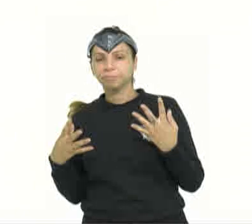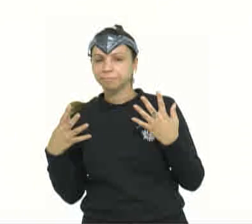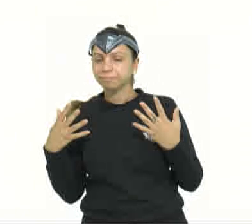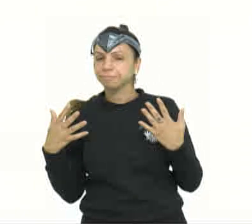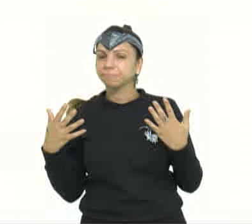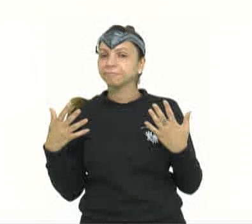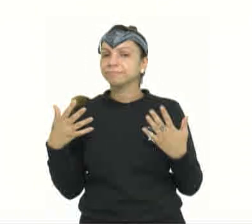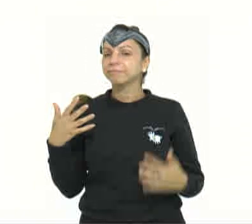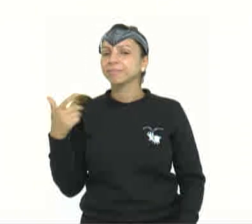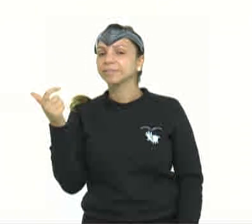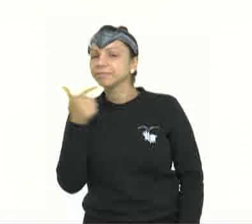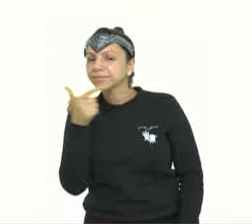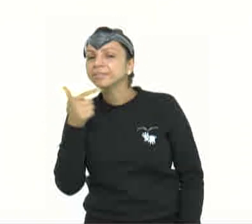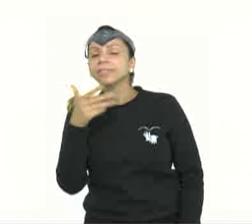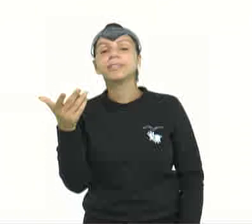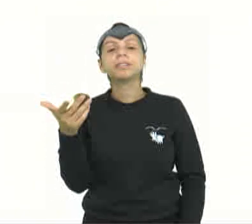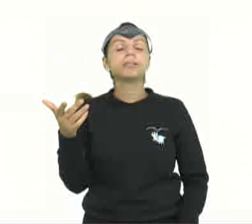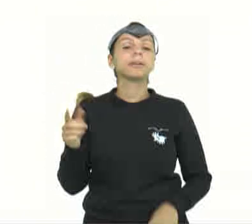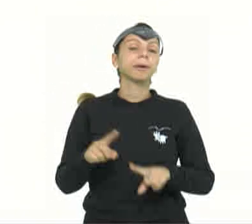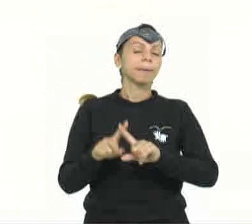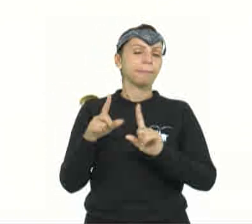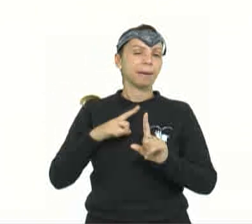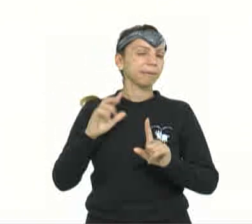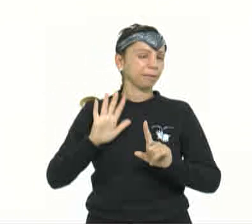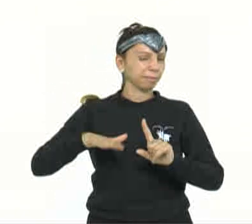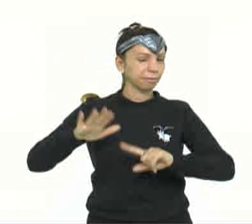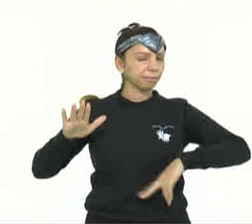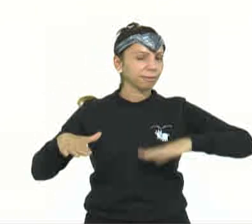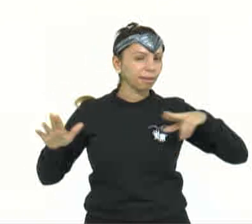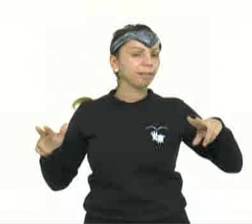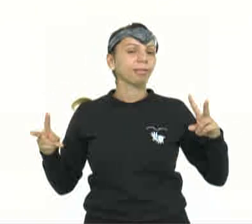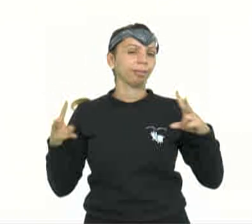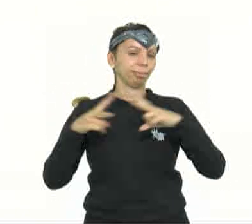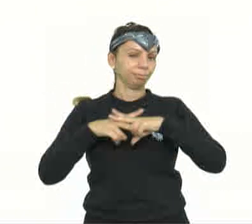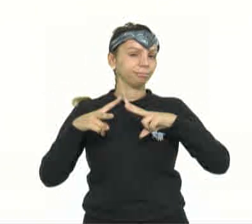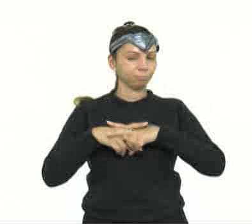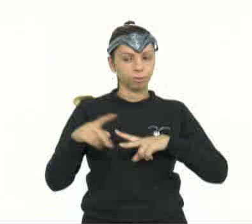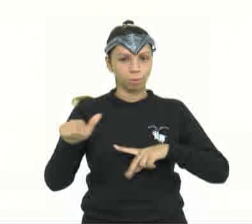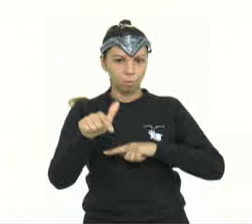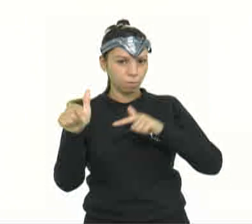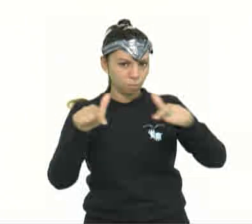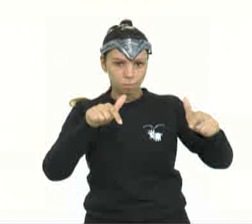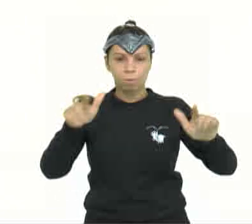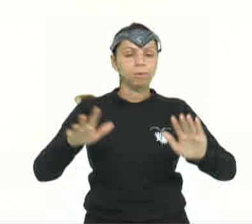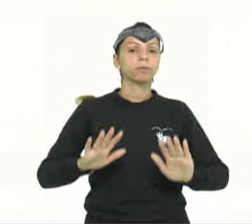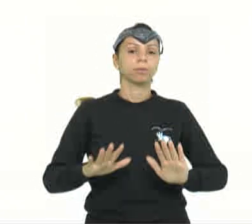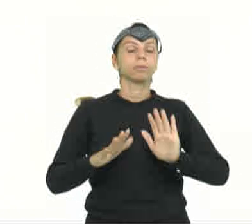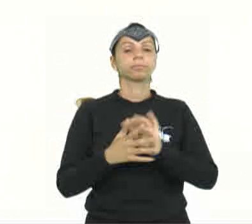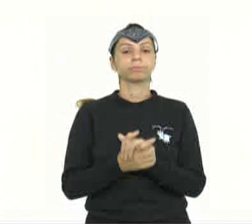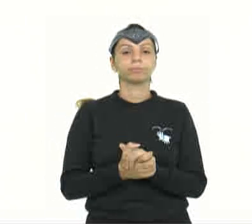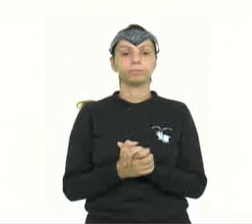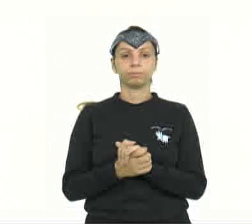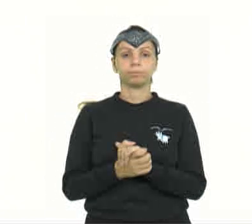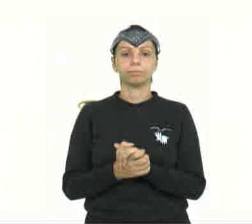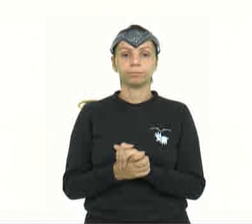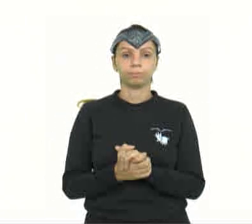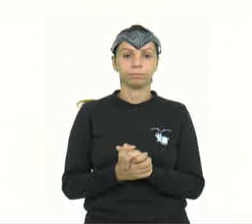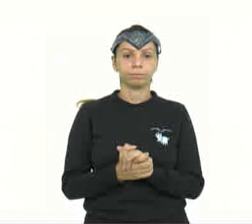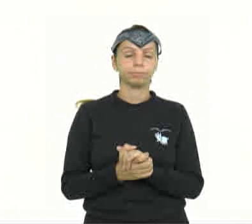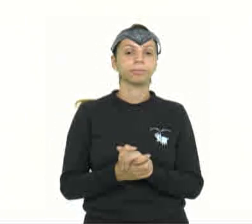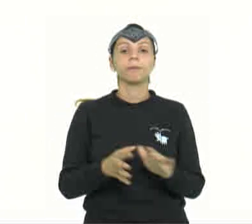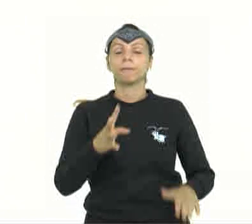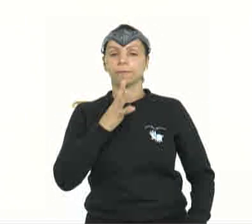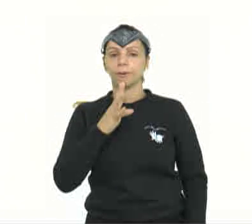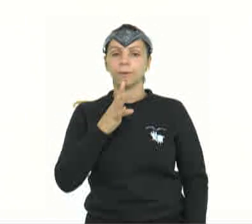divertido, porém ele tem algumas encrenquinhas ali com outros personagens, né? Então, você vai